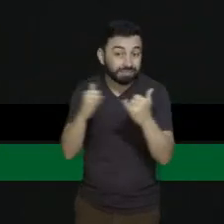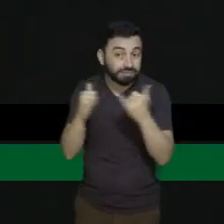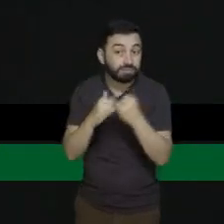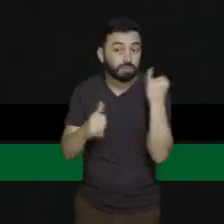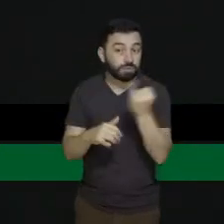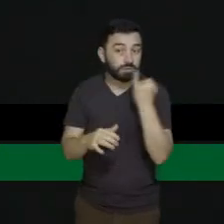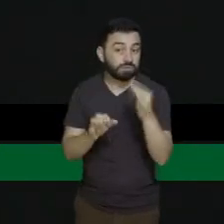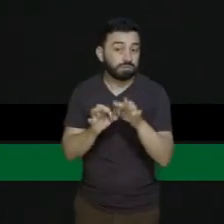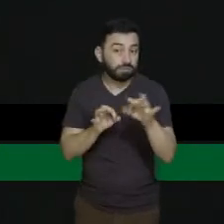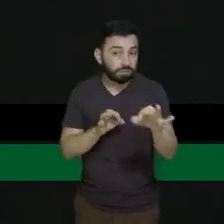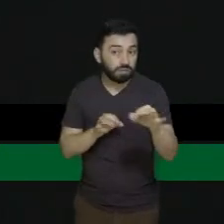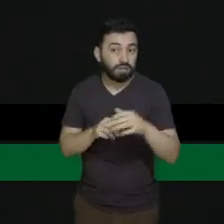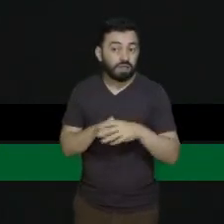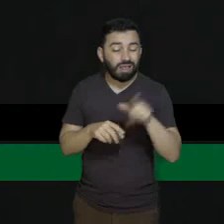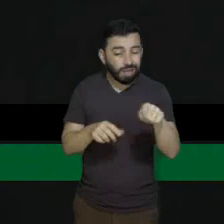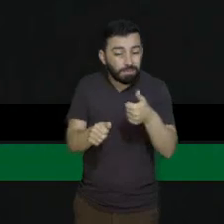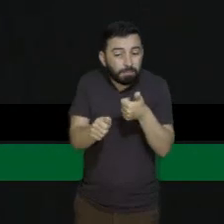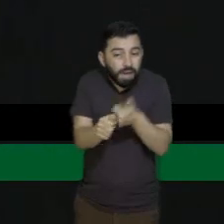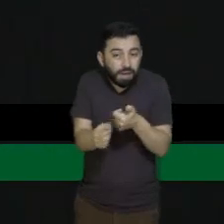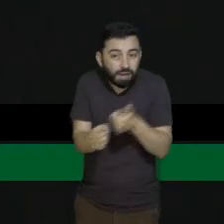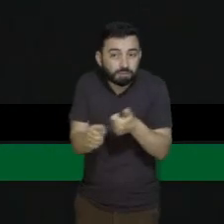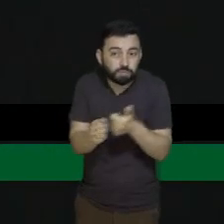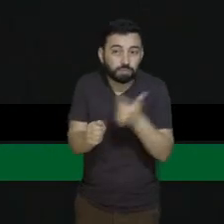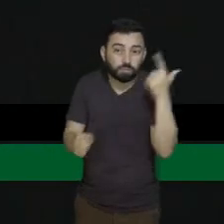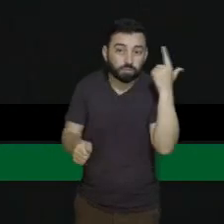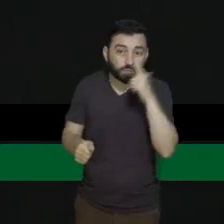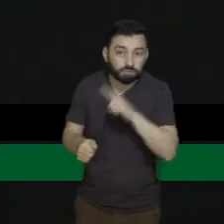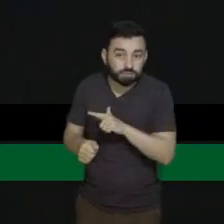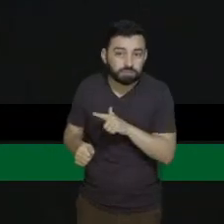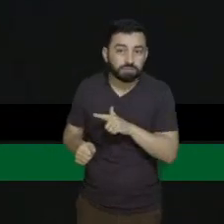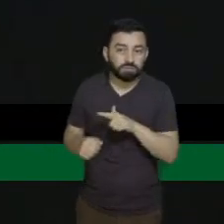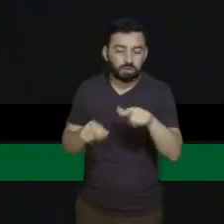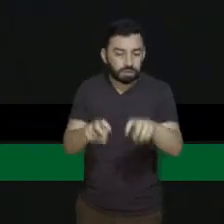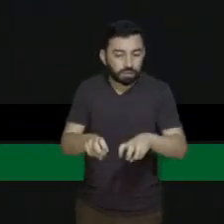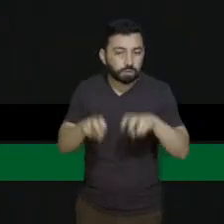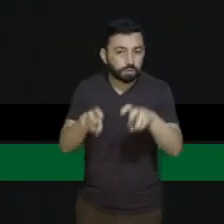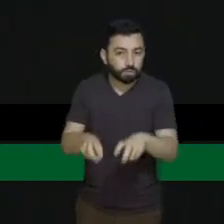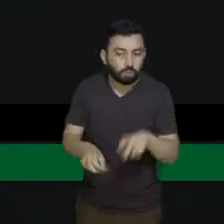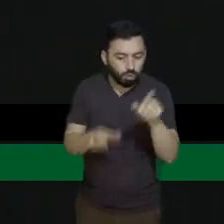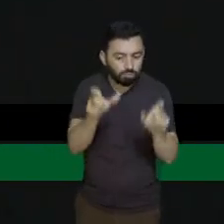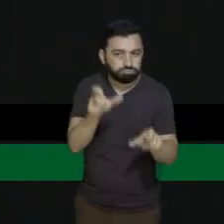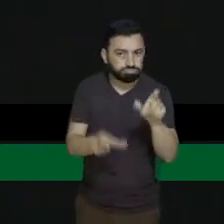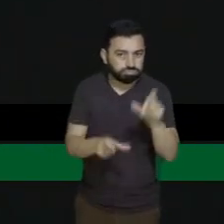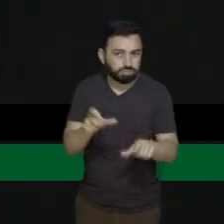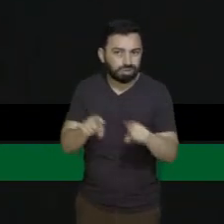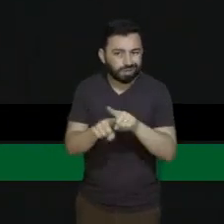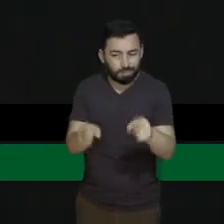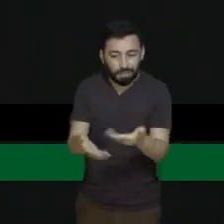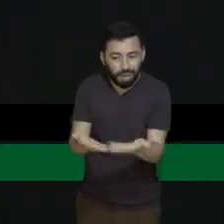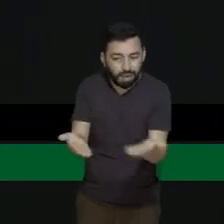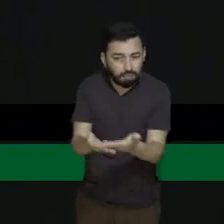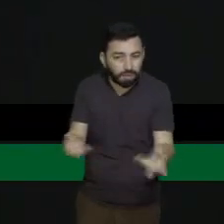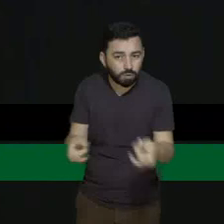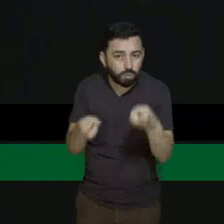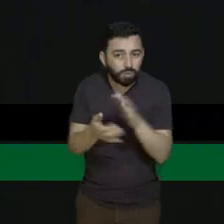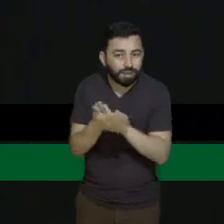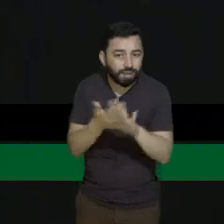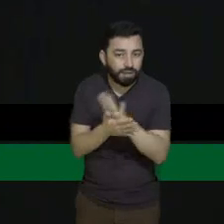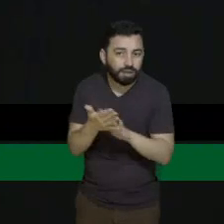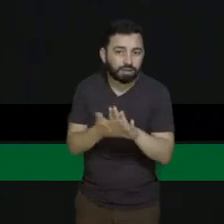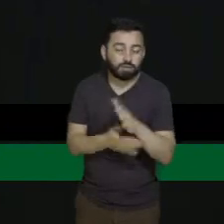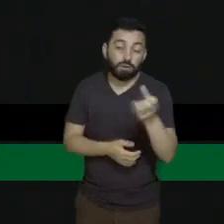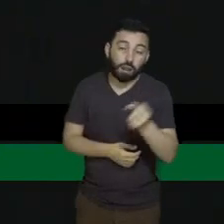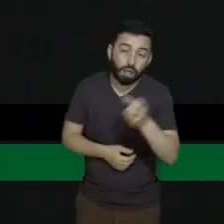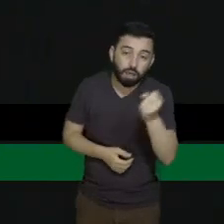aproximando o agricultor, facilitando e fazendo com que ele não perca o seu lucro no leite, na produção